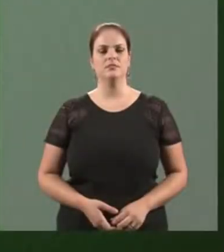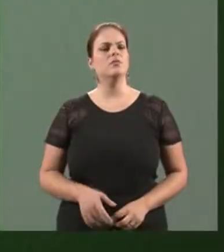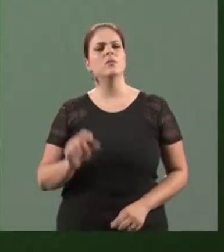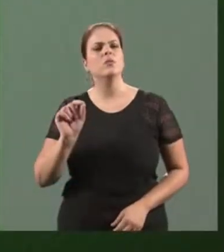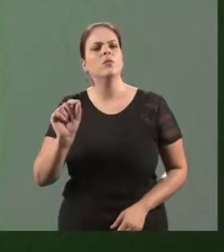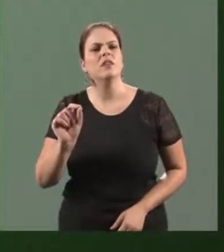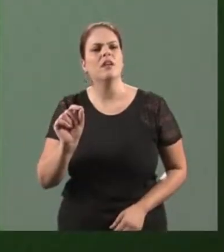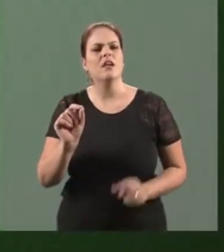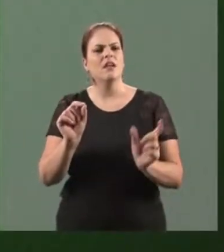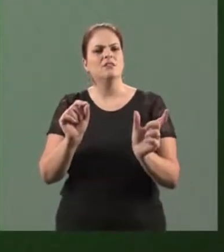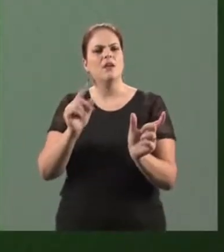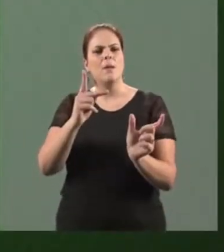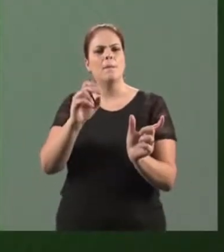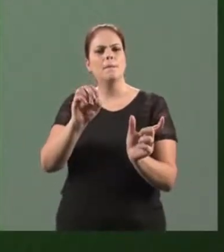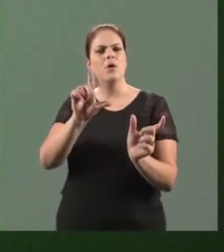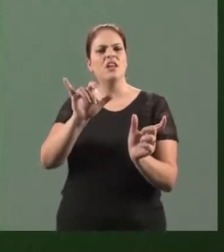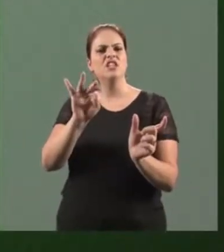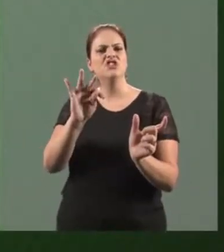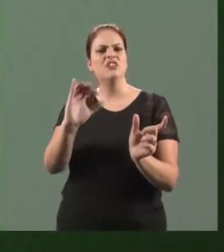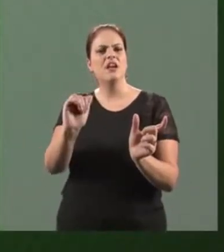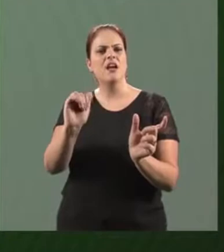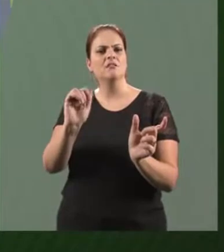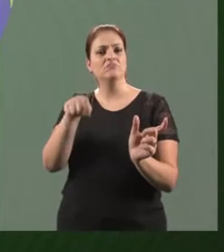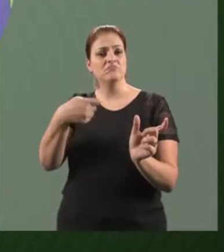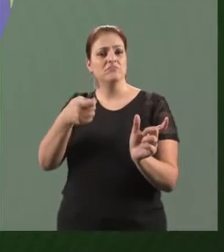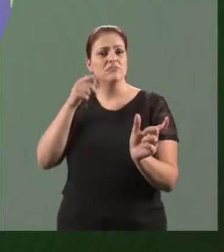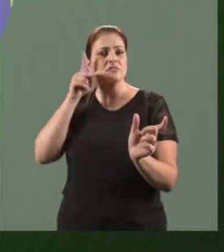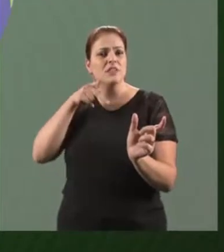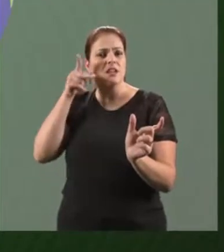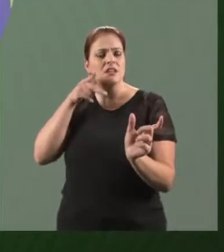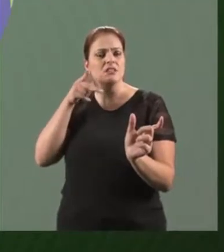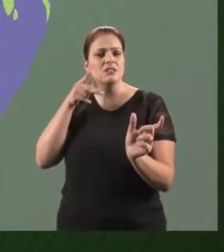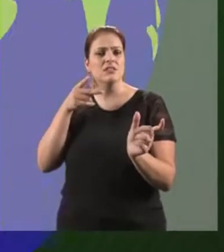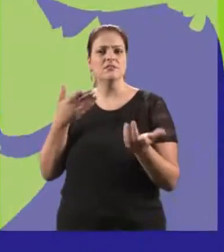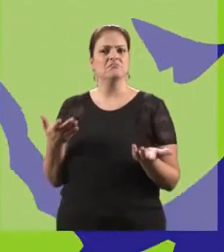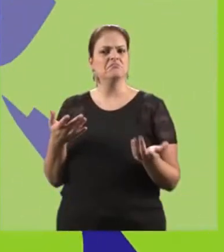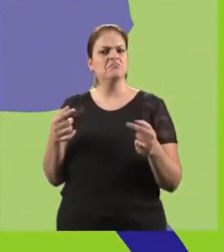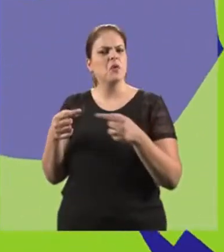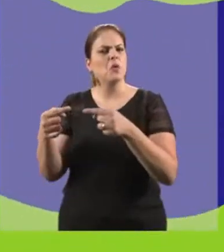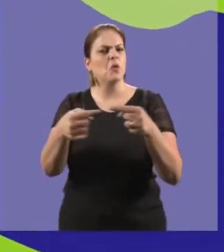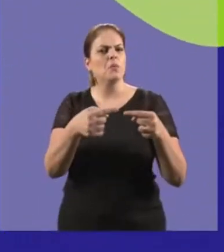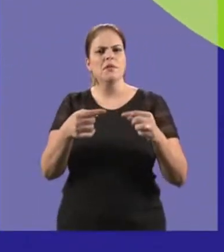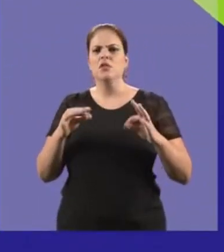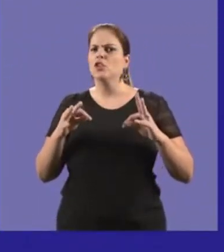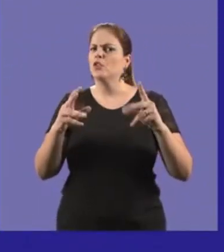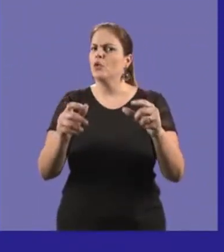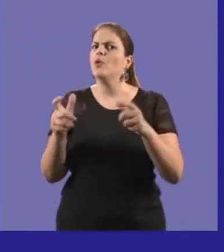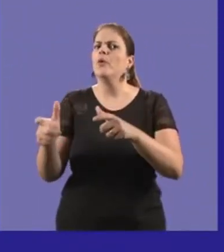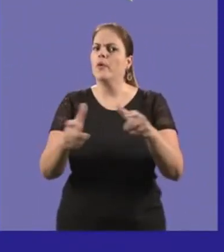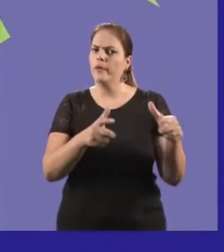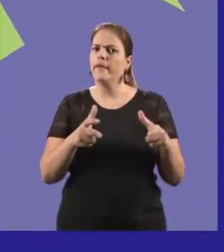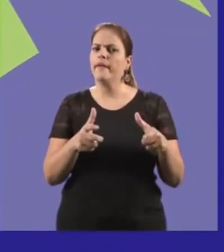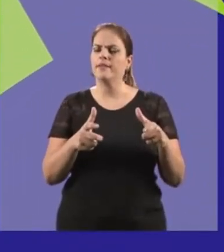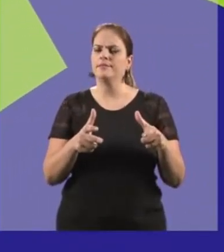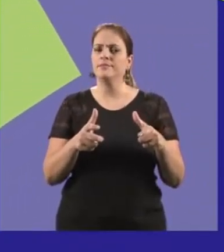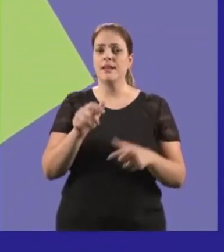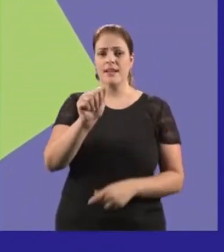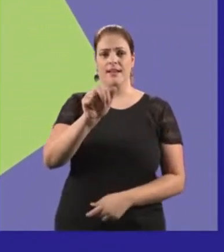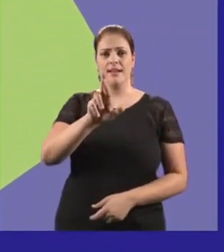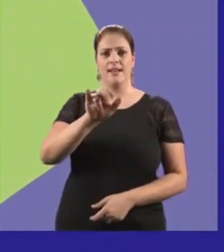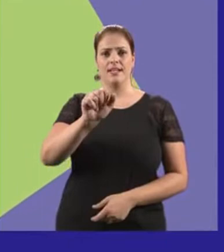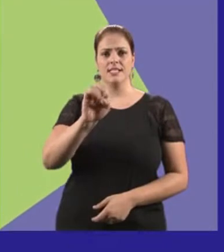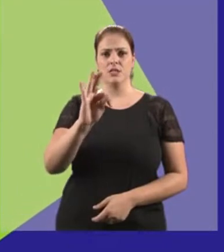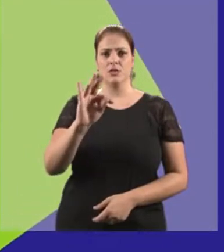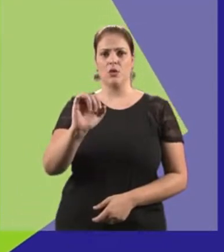que é política? A política está presente em tudo e em todos os lugares. Aristóteles falou